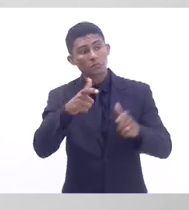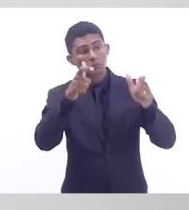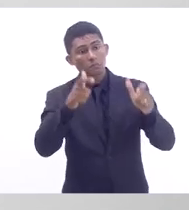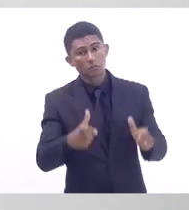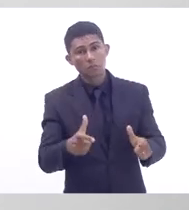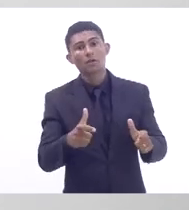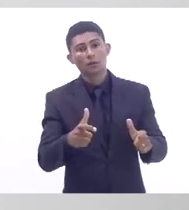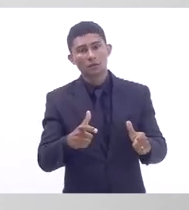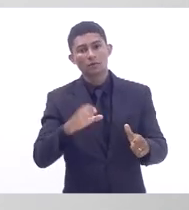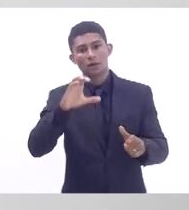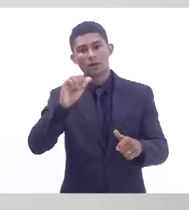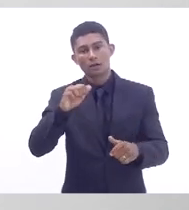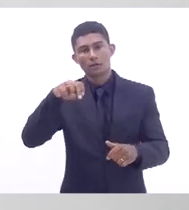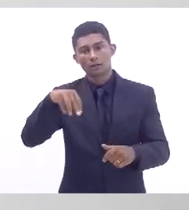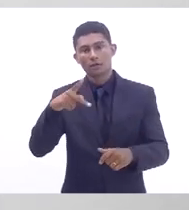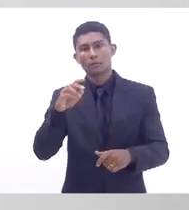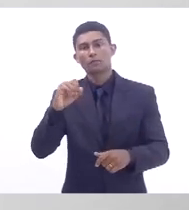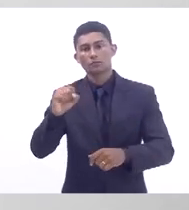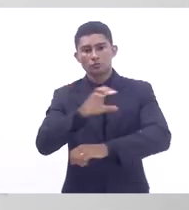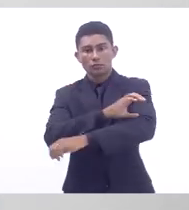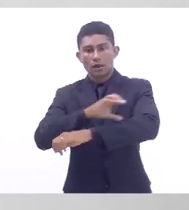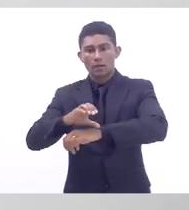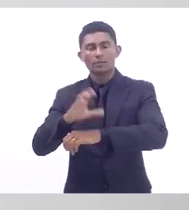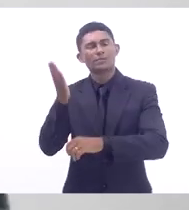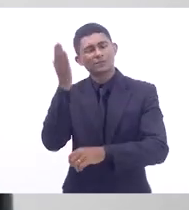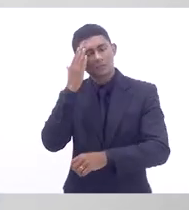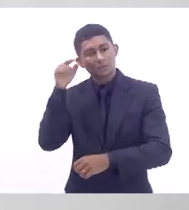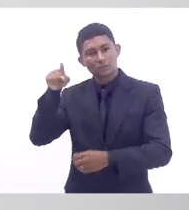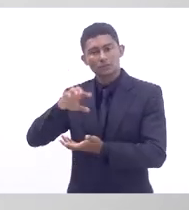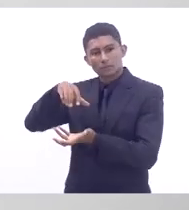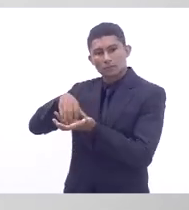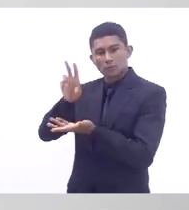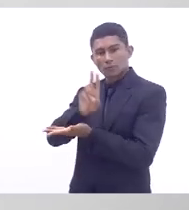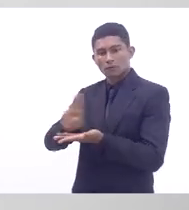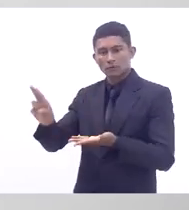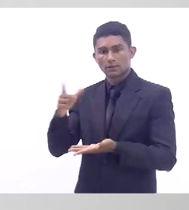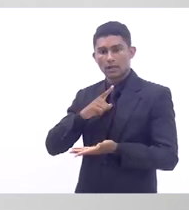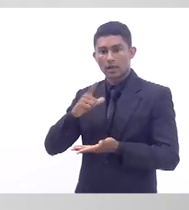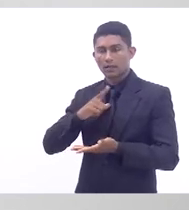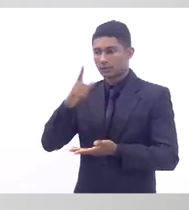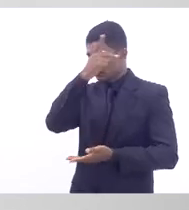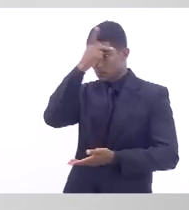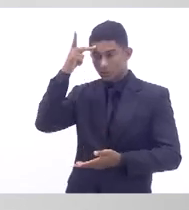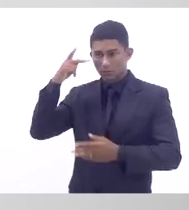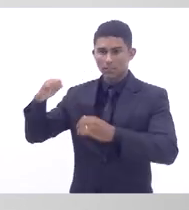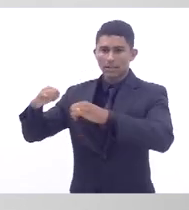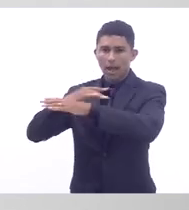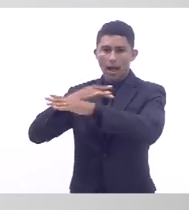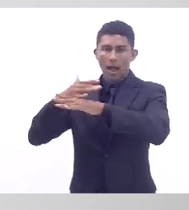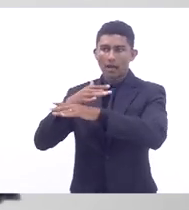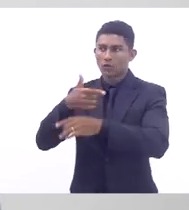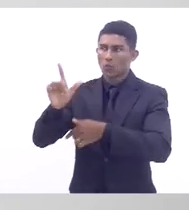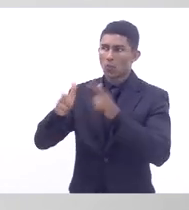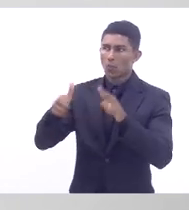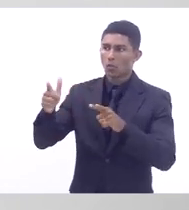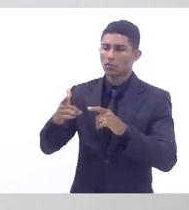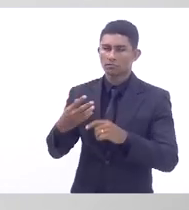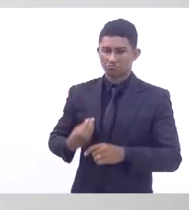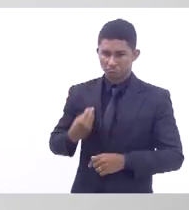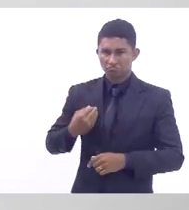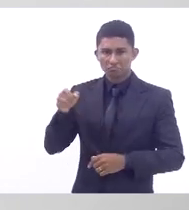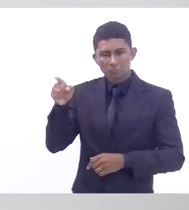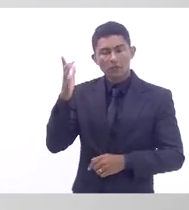Campos dos Goytacazes que a gente sabe que não é uma universidade Polo que movimenta a gente diferente município e entende que o passe livre